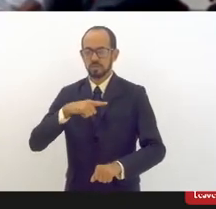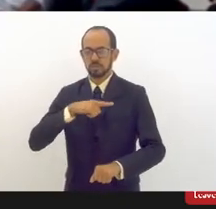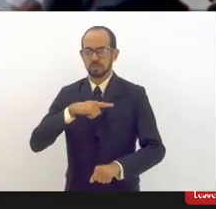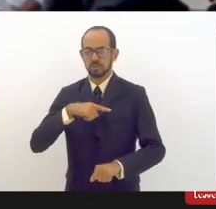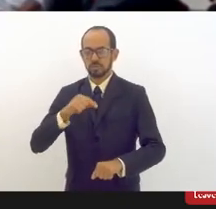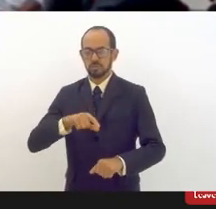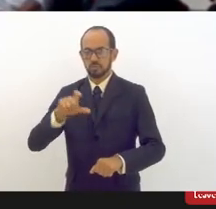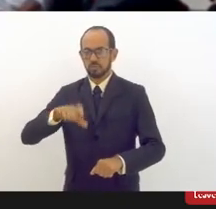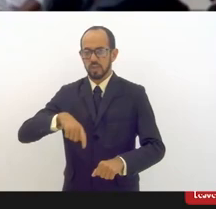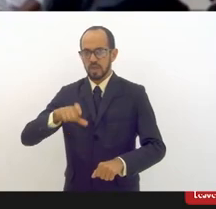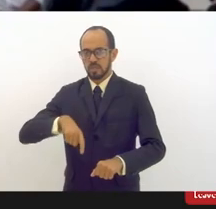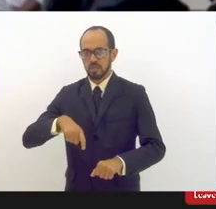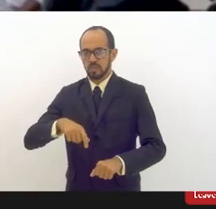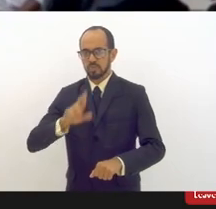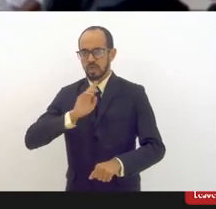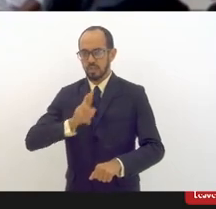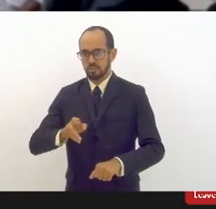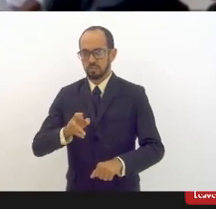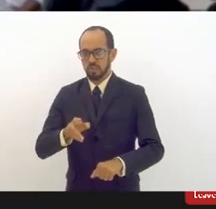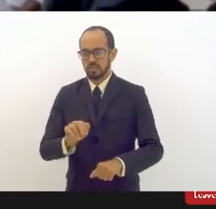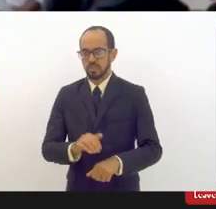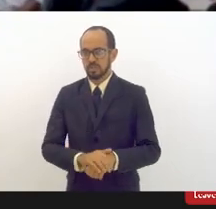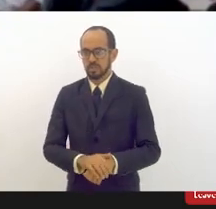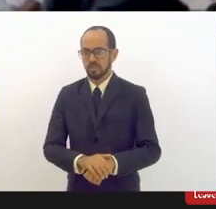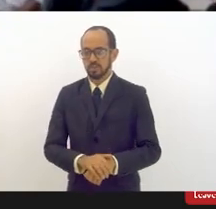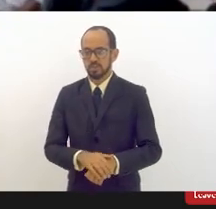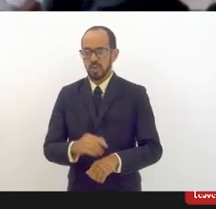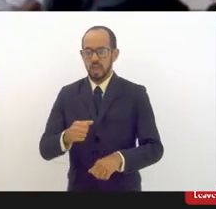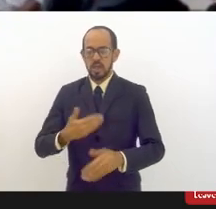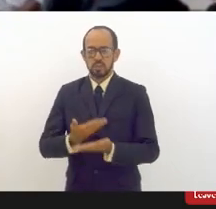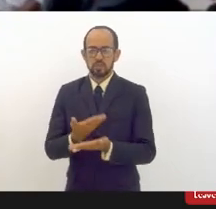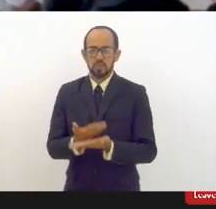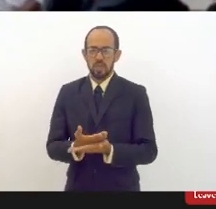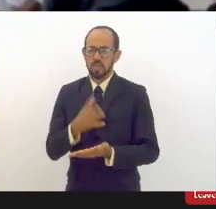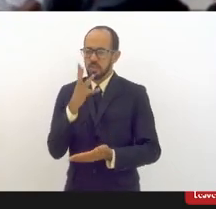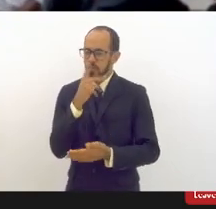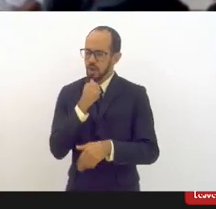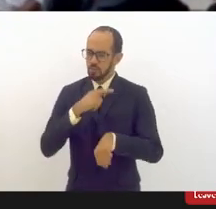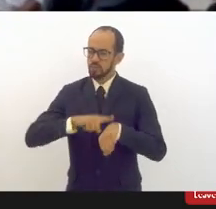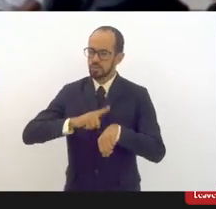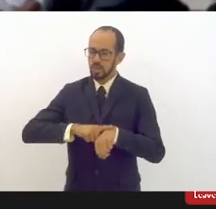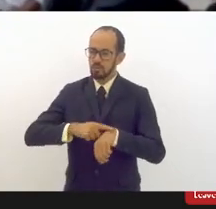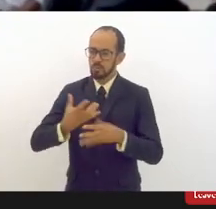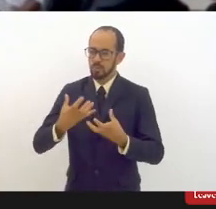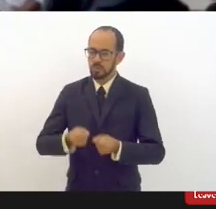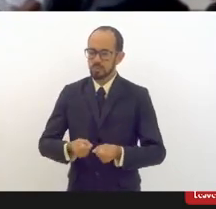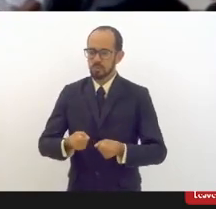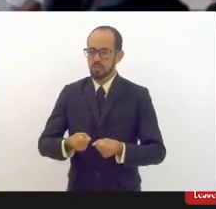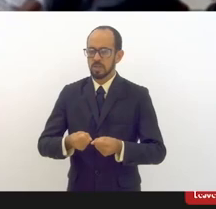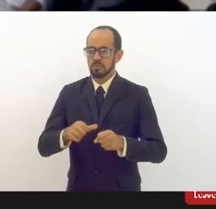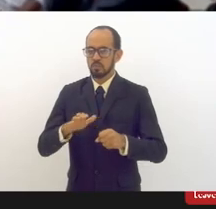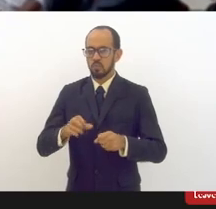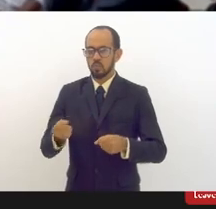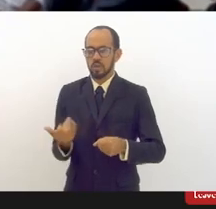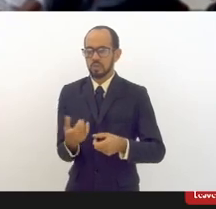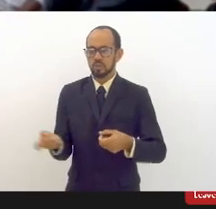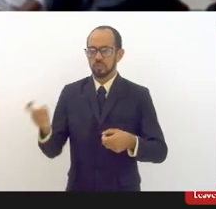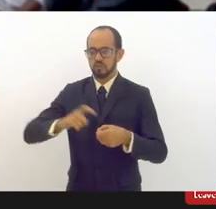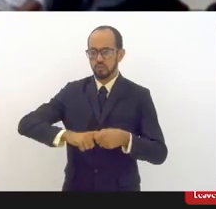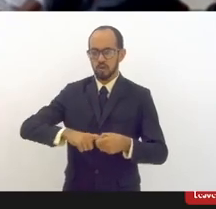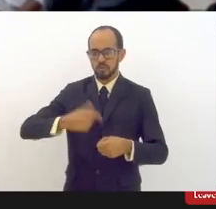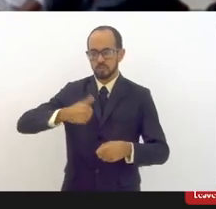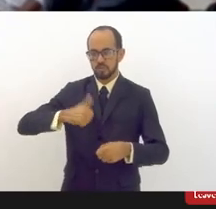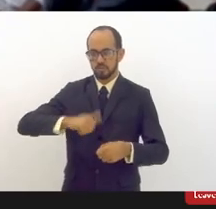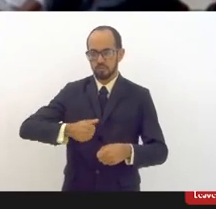cartões de respostas eram retirados e a escola levava um tempo para receber. Quando a gente volta com uma nova avaliação criada pela rede